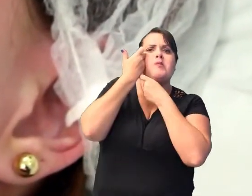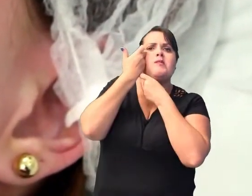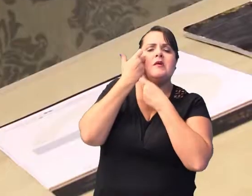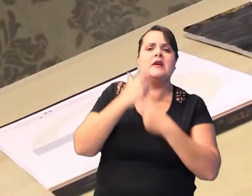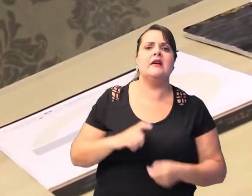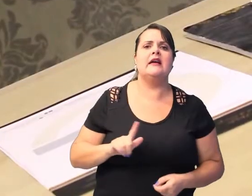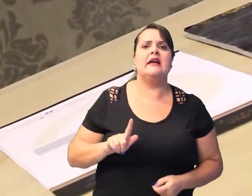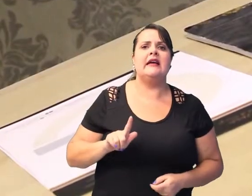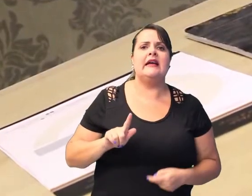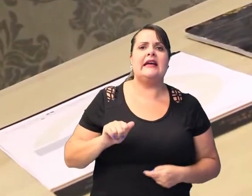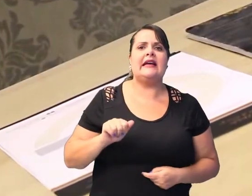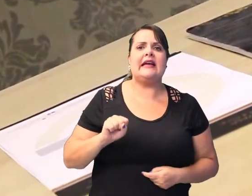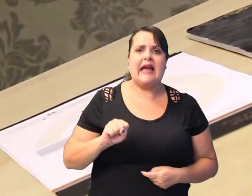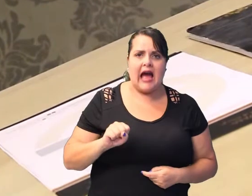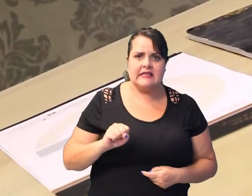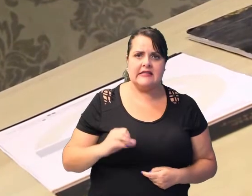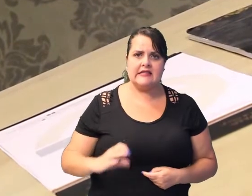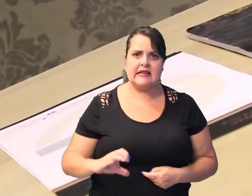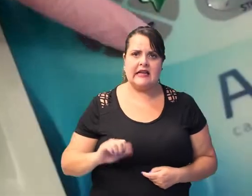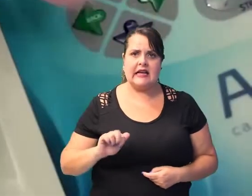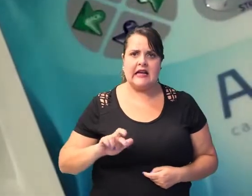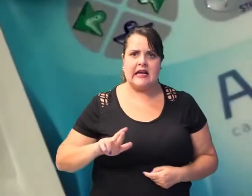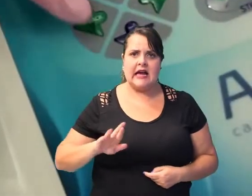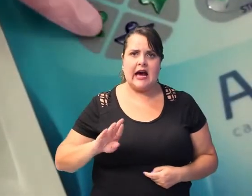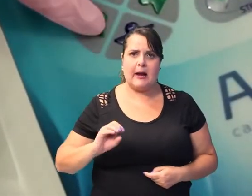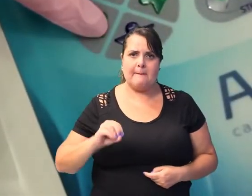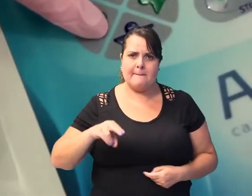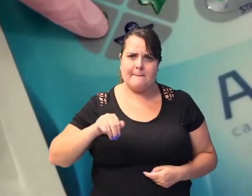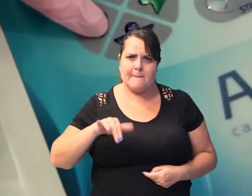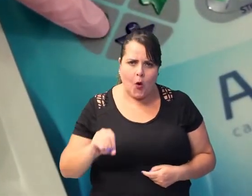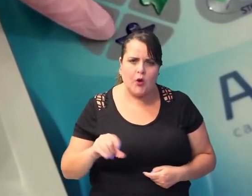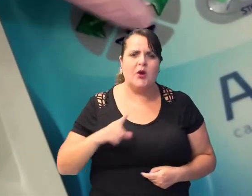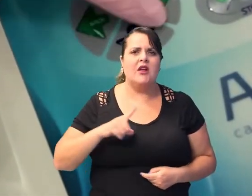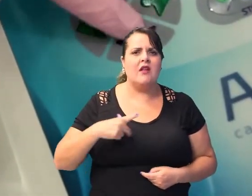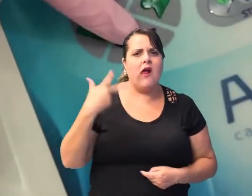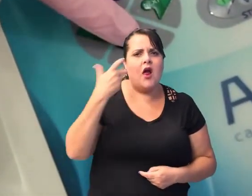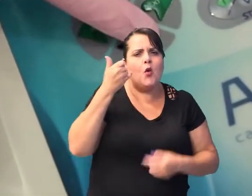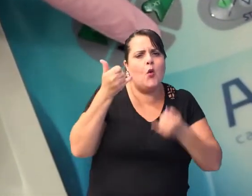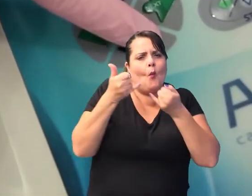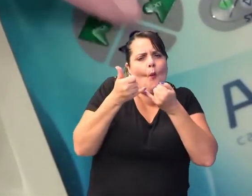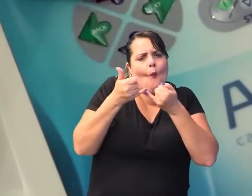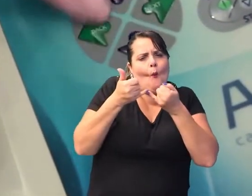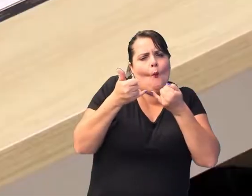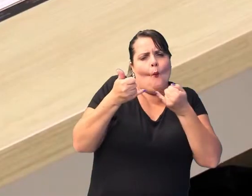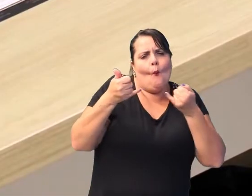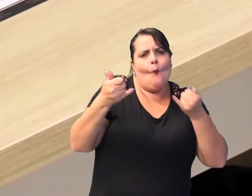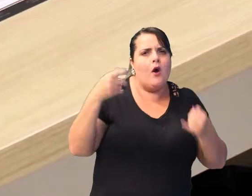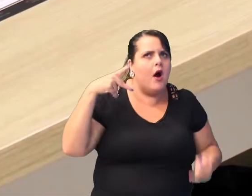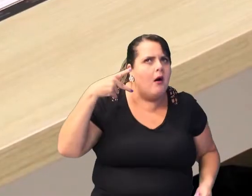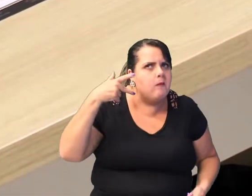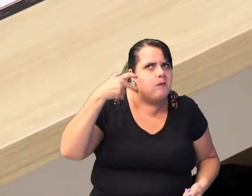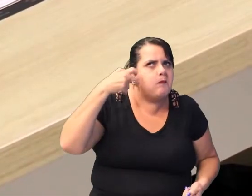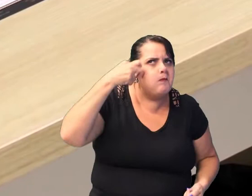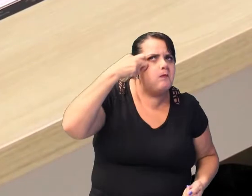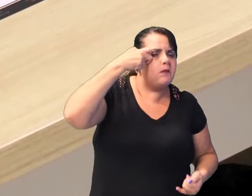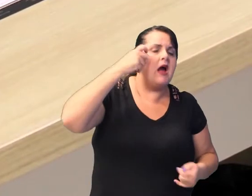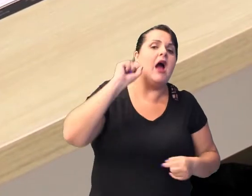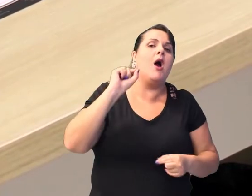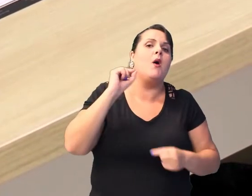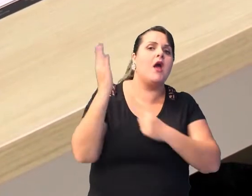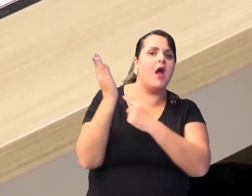aplicação de um gás carbônico medicinal com a ajuda de uma agulha muito fina linha sob a pele para melhorar a circulação